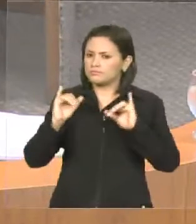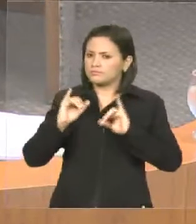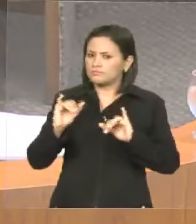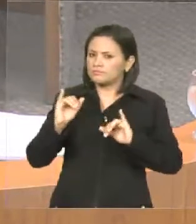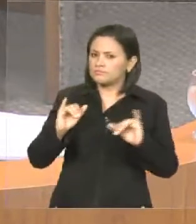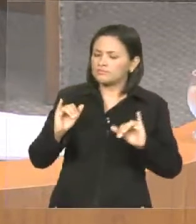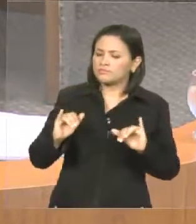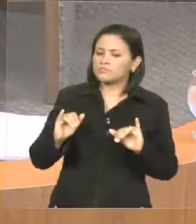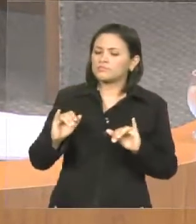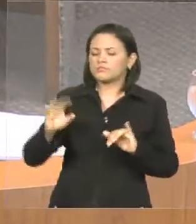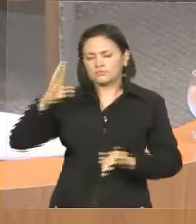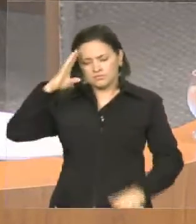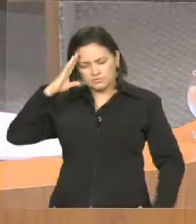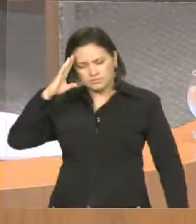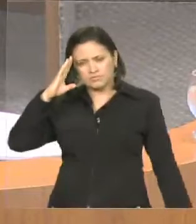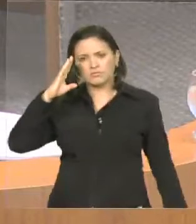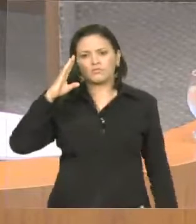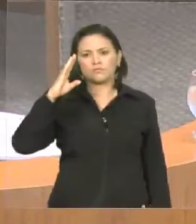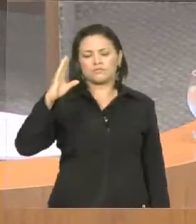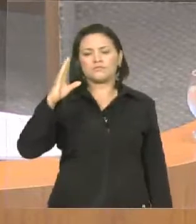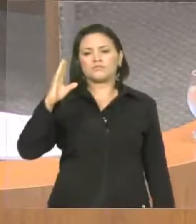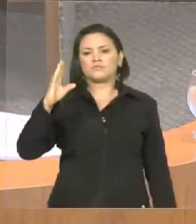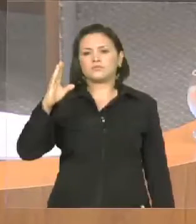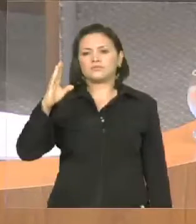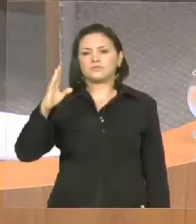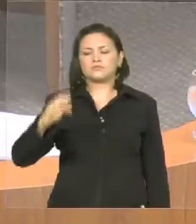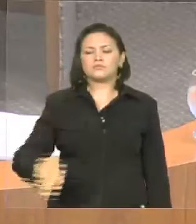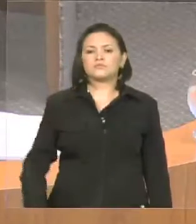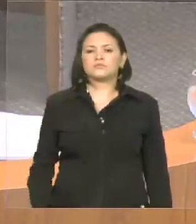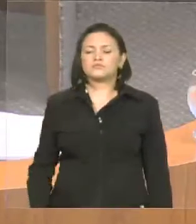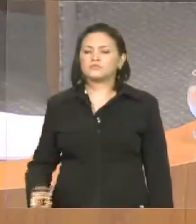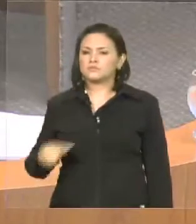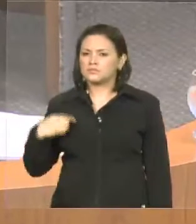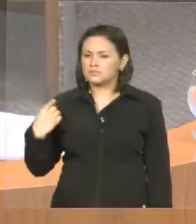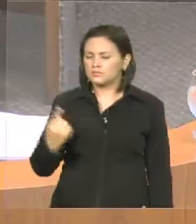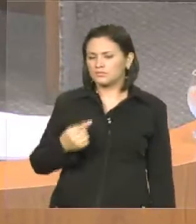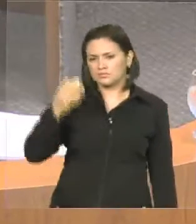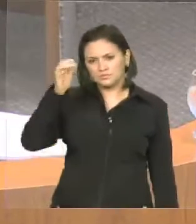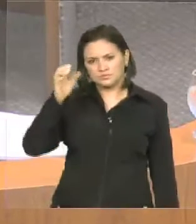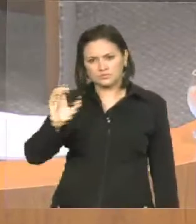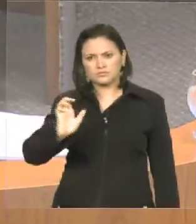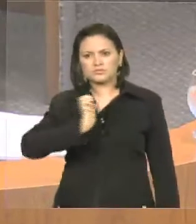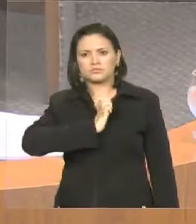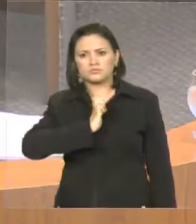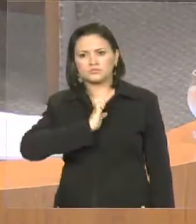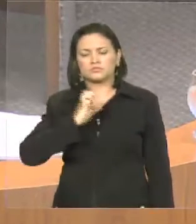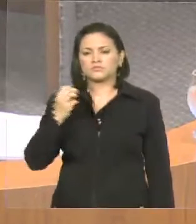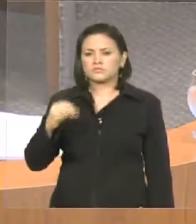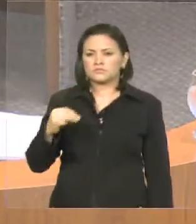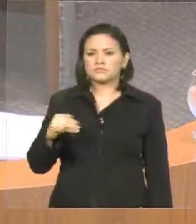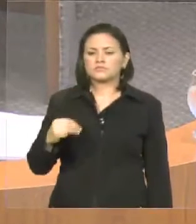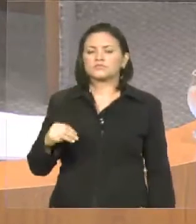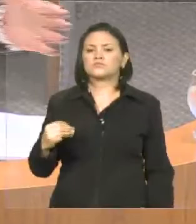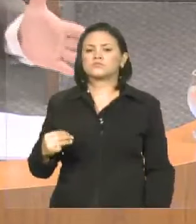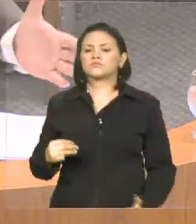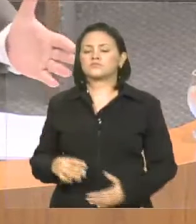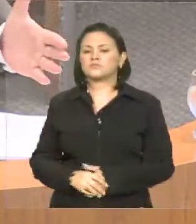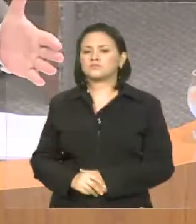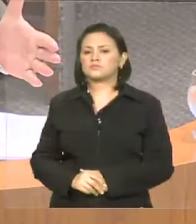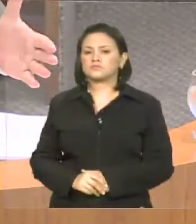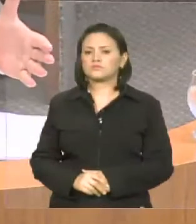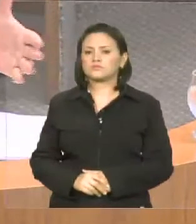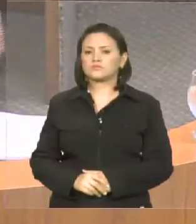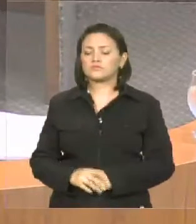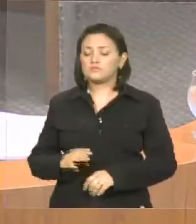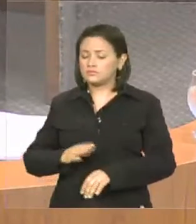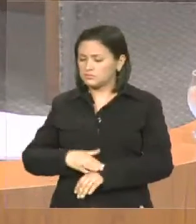essa questão dos nossos valores, da nossa cultura, da nossa riqueza, do nosso Maranhão, eles ultrapassam as questões políticas